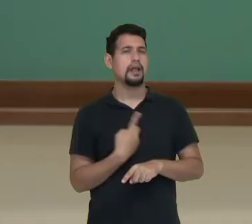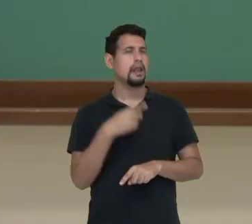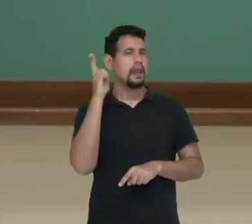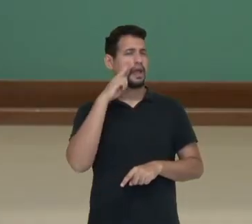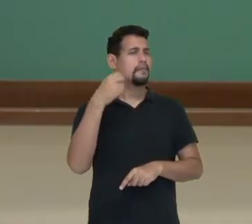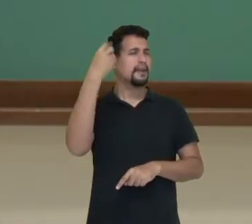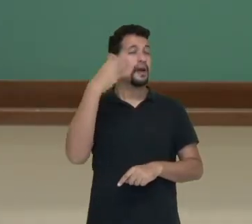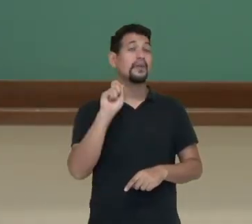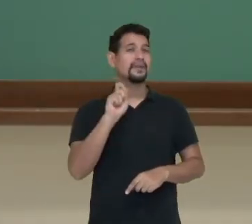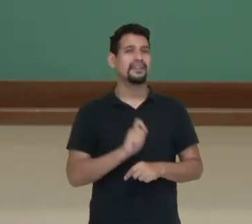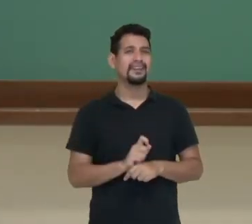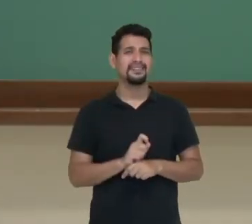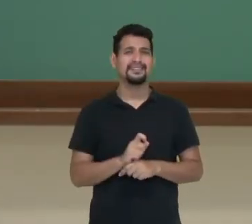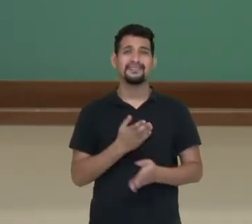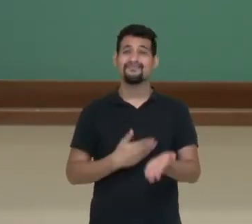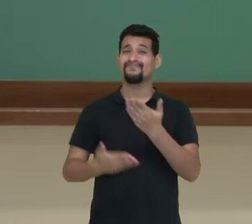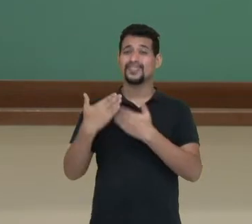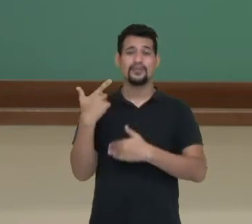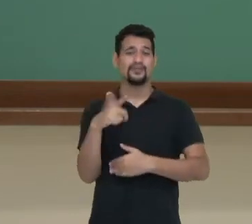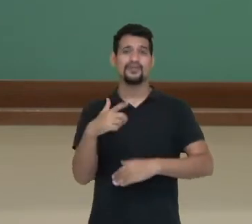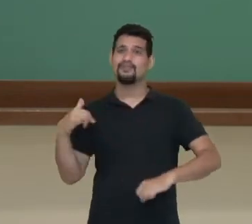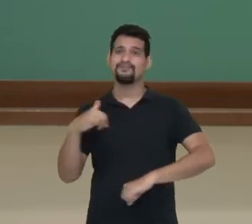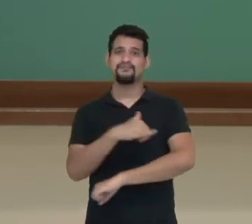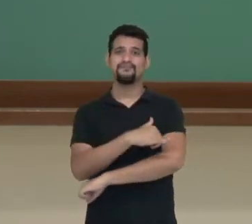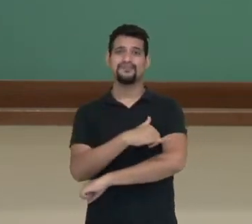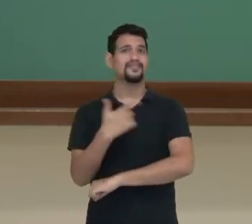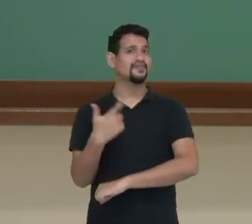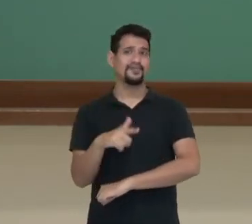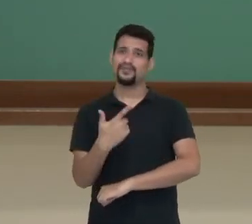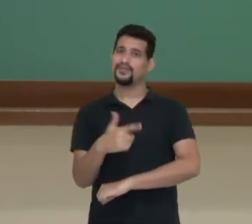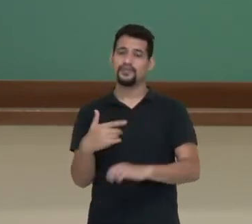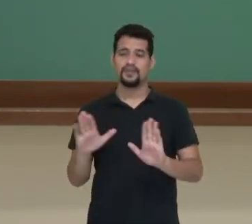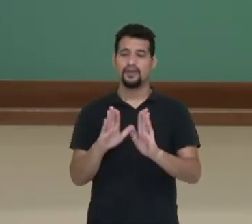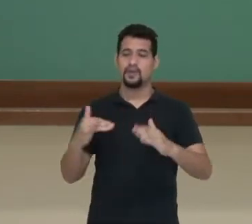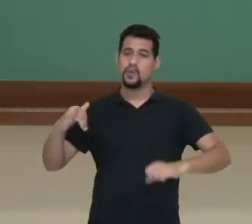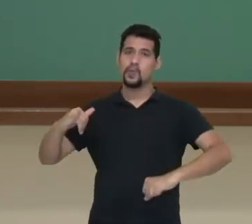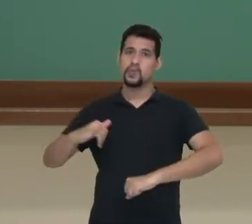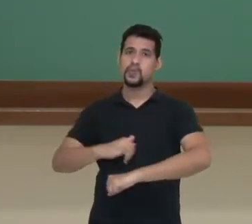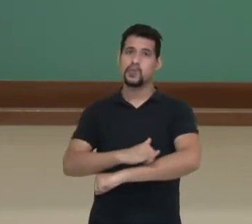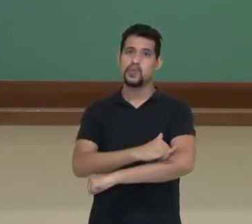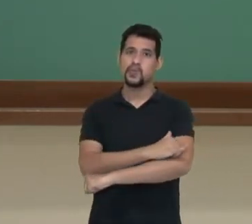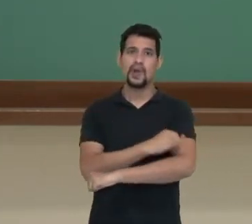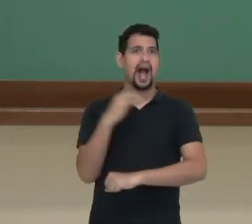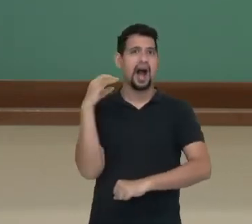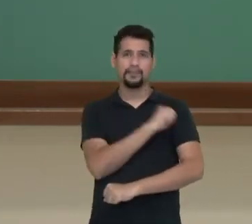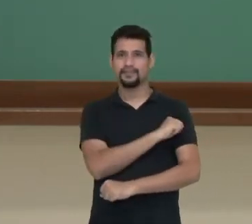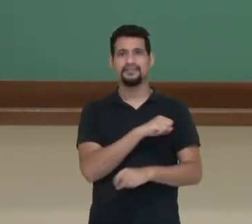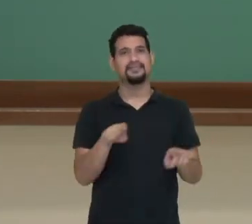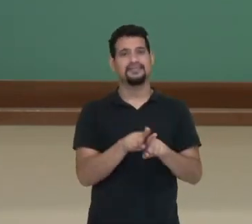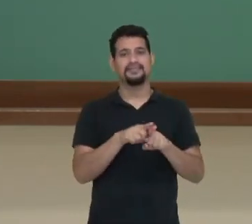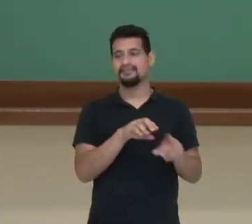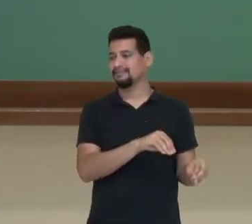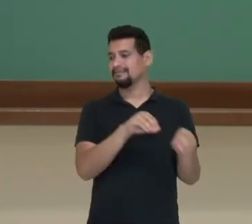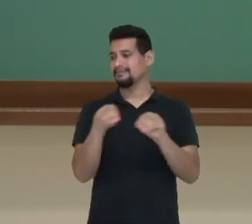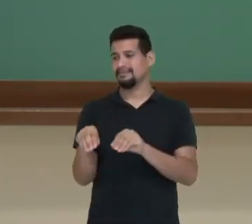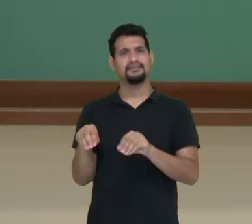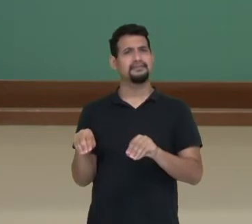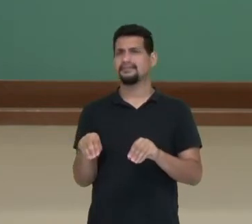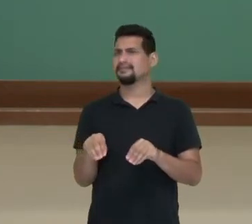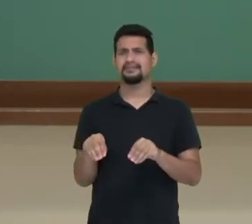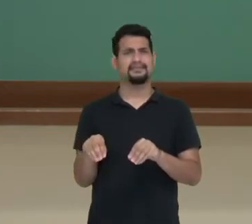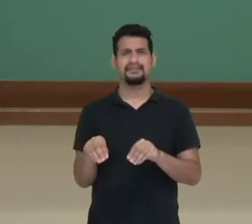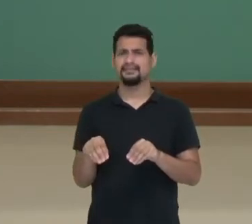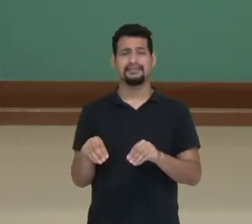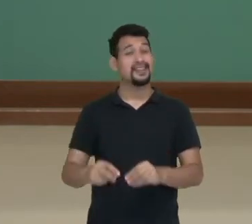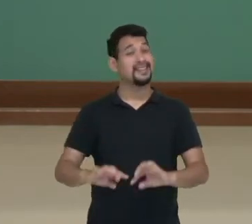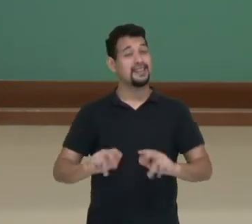de um momento ainda pré-aviação, não havia ainda uma força aérea para transportar as pessoas e os recursos necessários. Então,